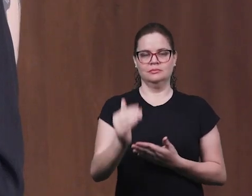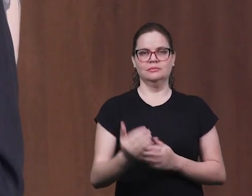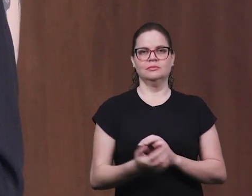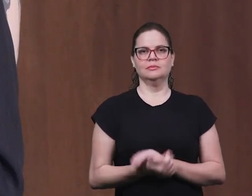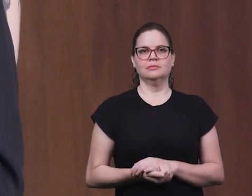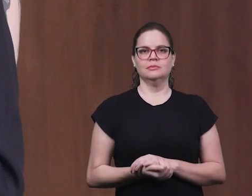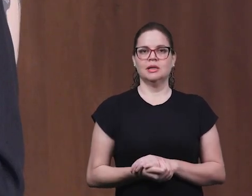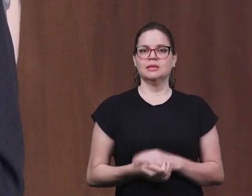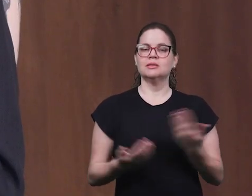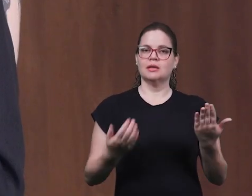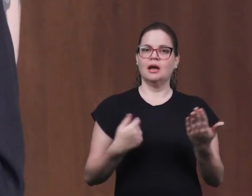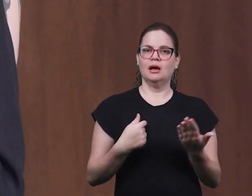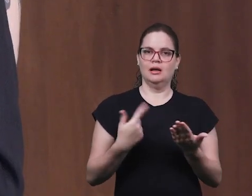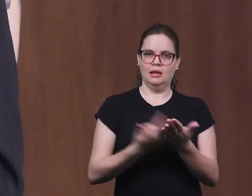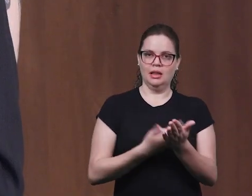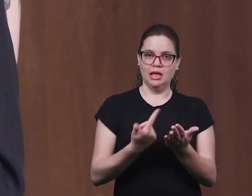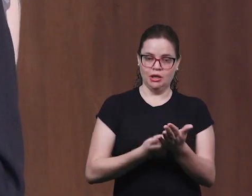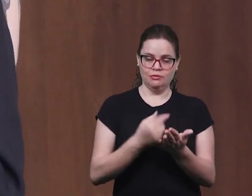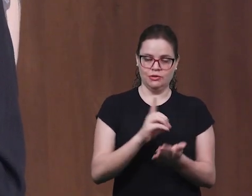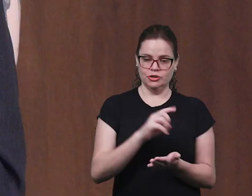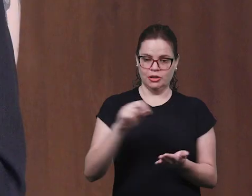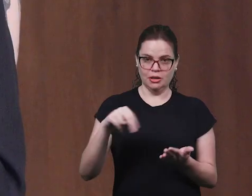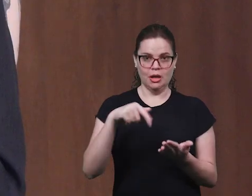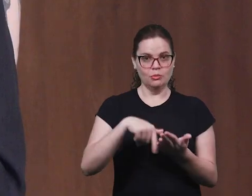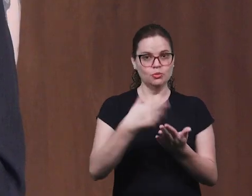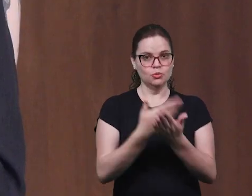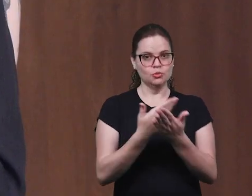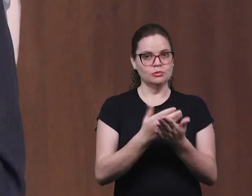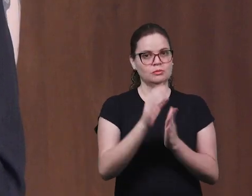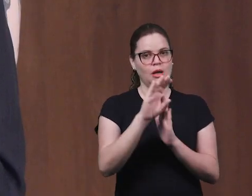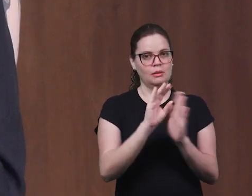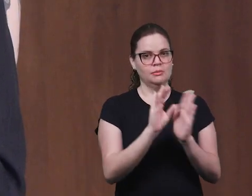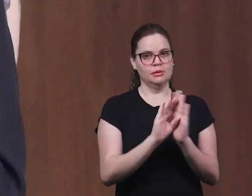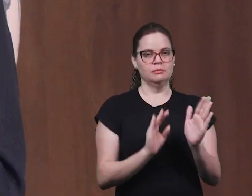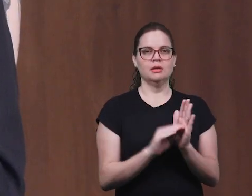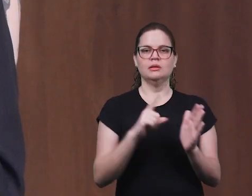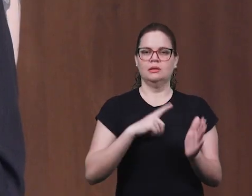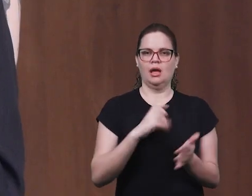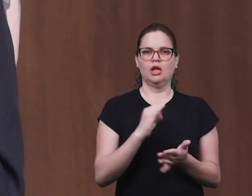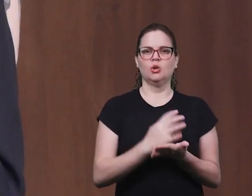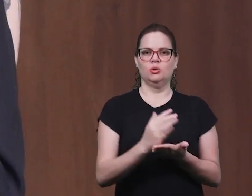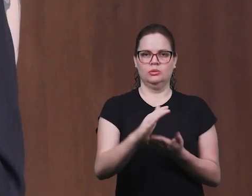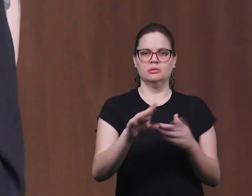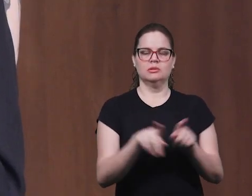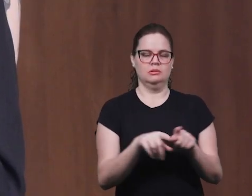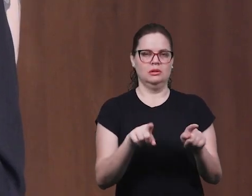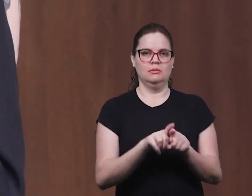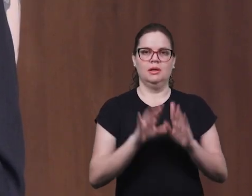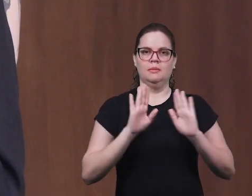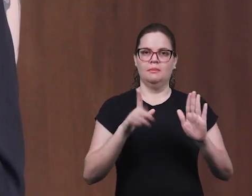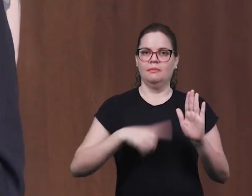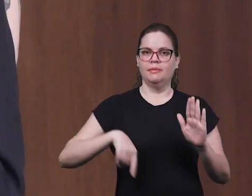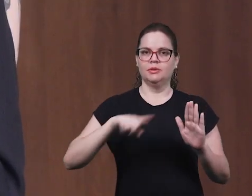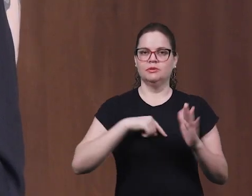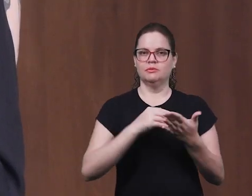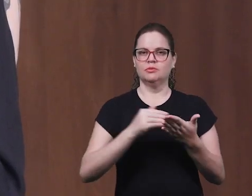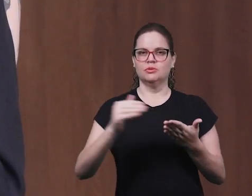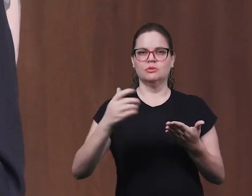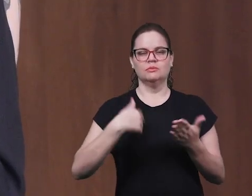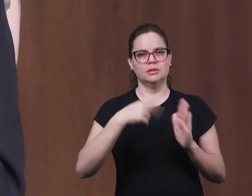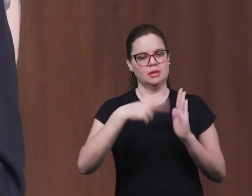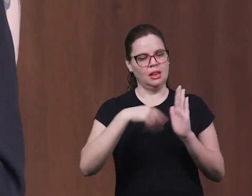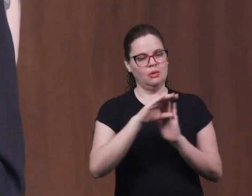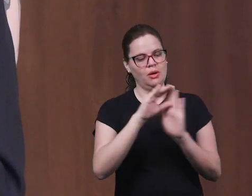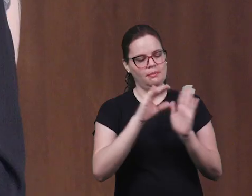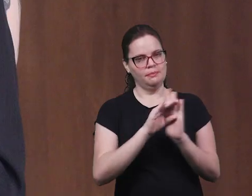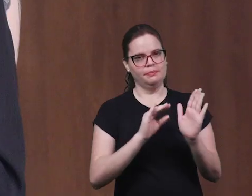entrando no livro. Claro que tem introdução também, mas estaremos entrando já nos capítulos